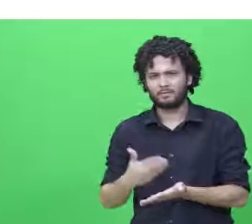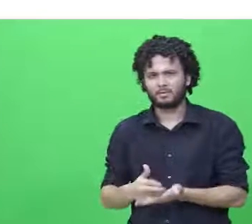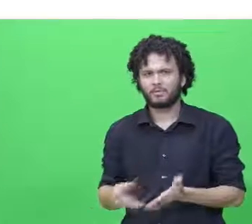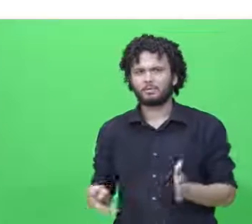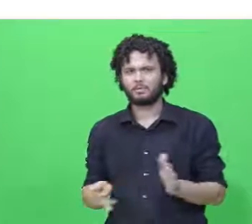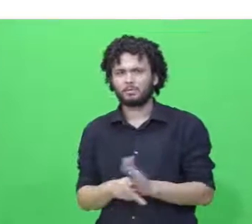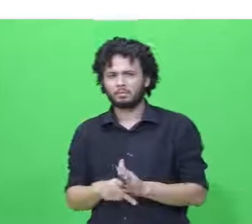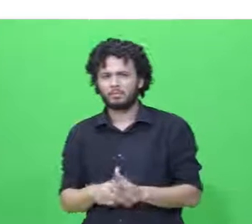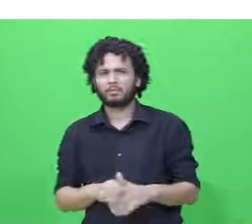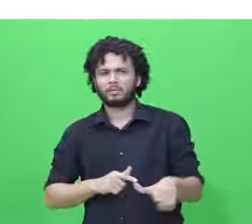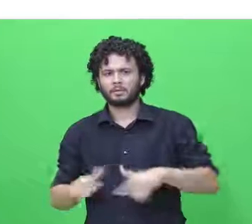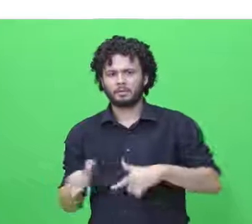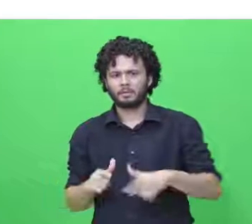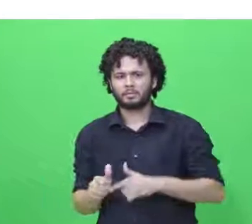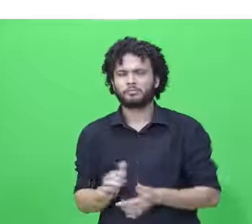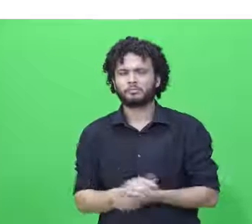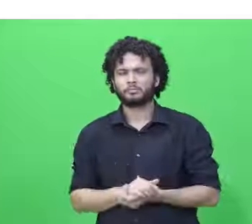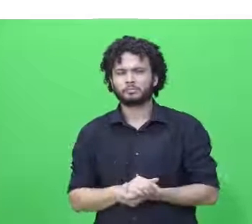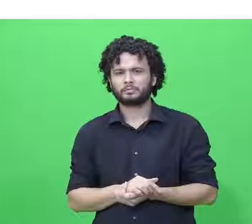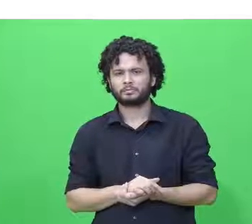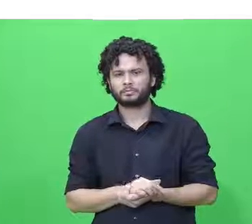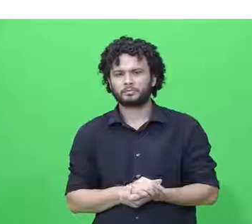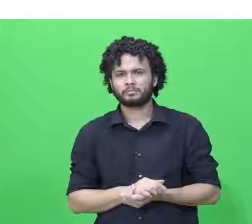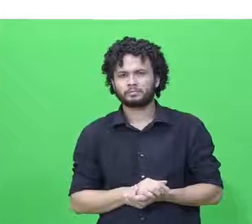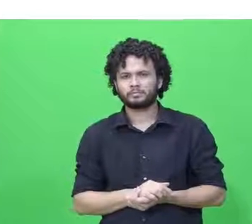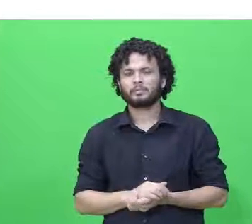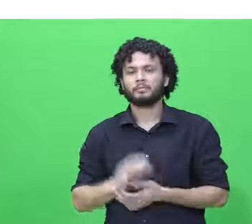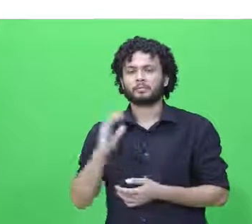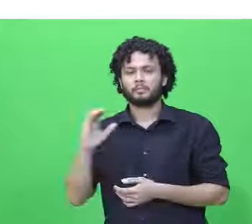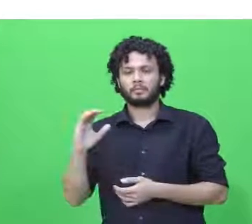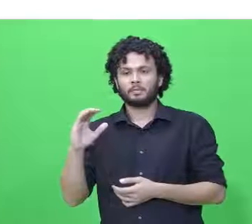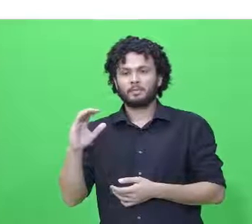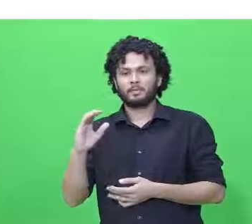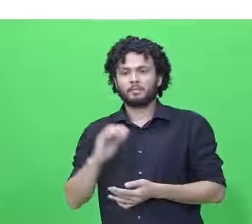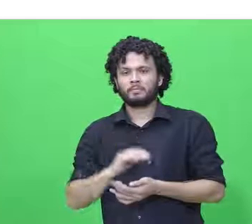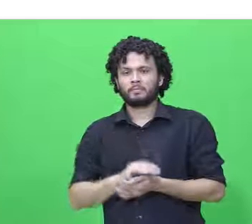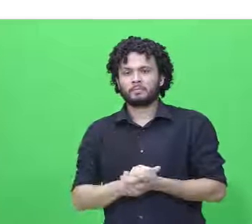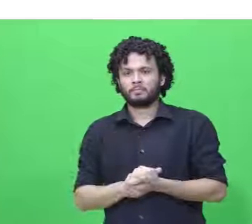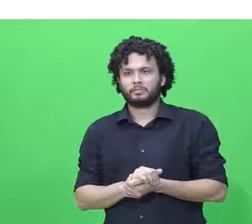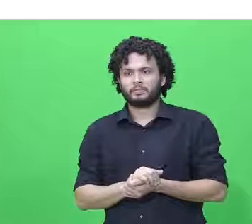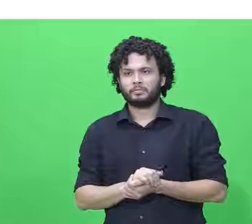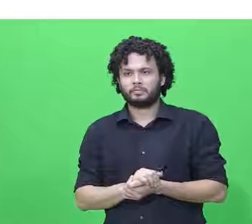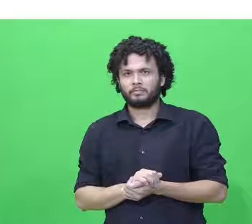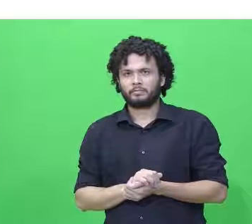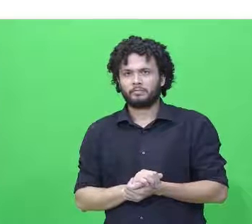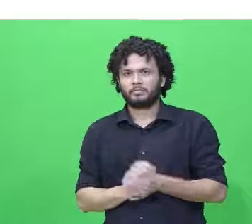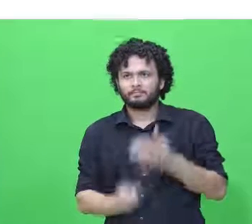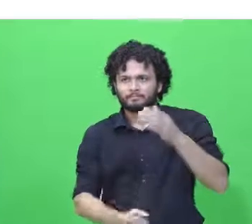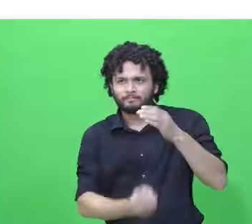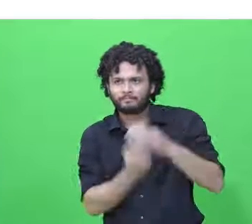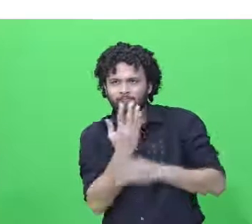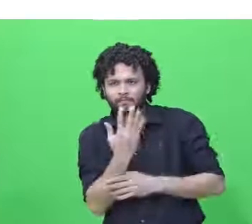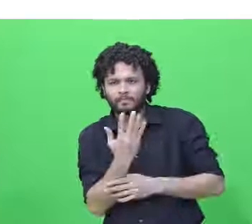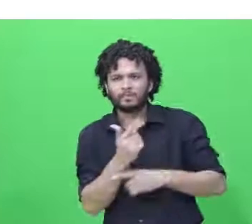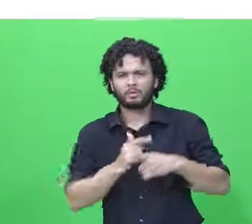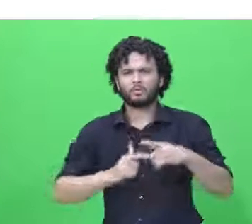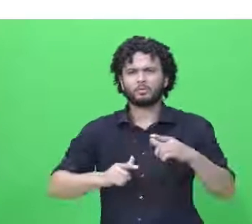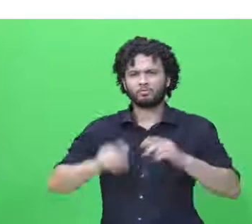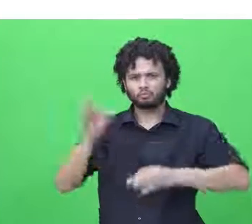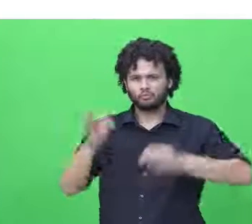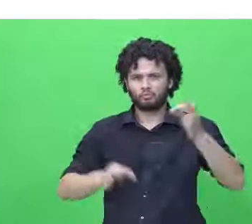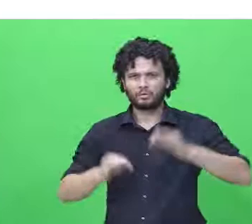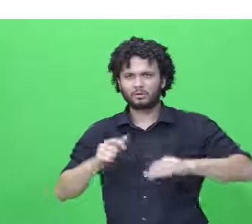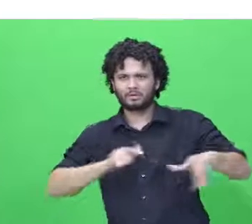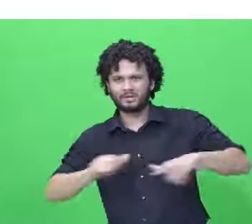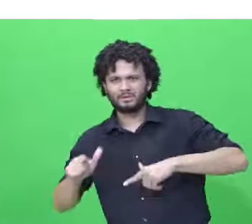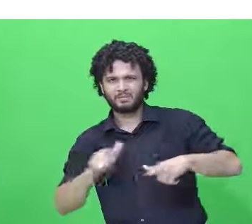esse trabalhador, tá? Letra C. Criação, então, aí da Justiça do Trabalho